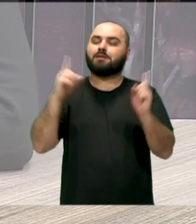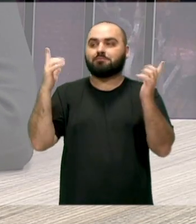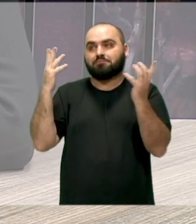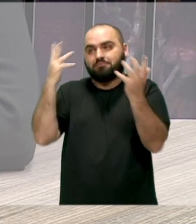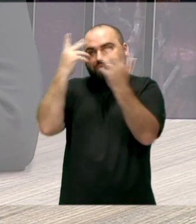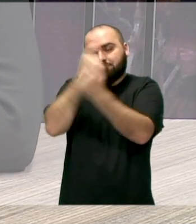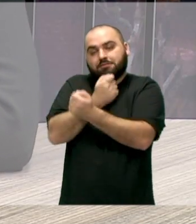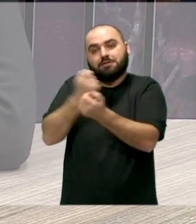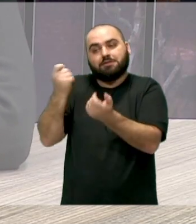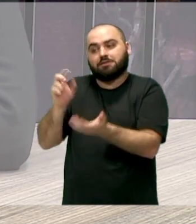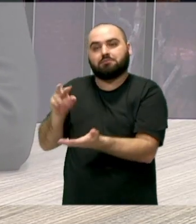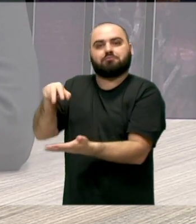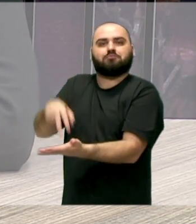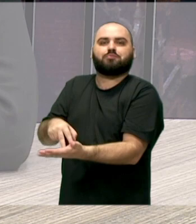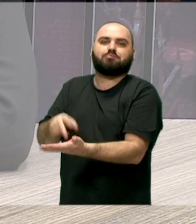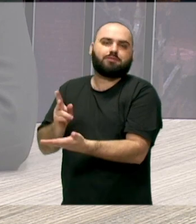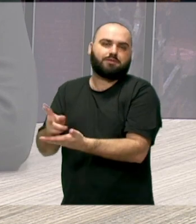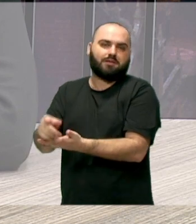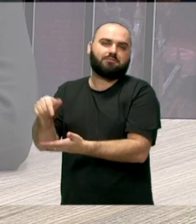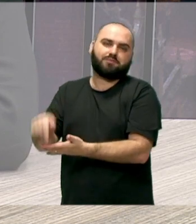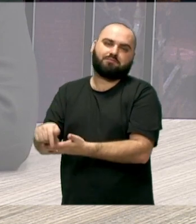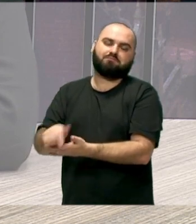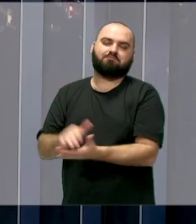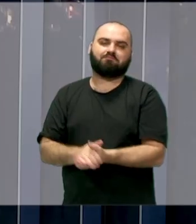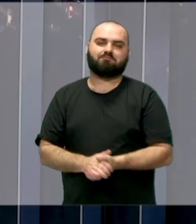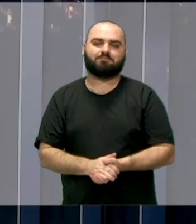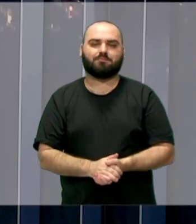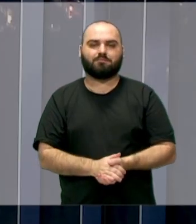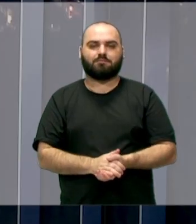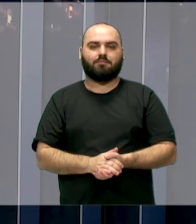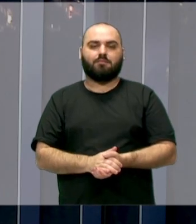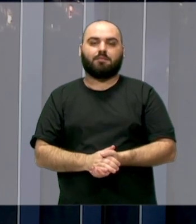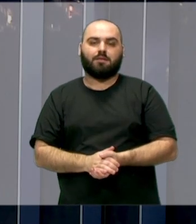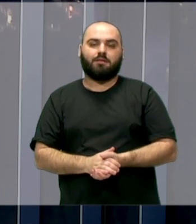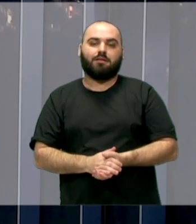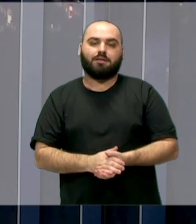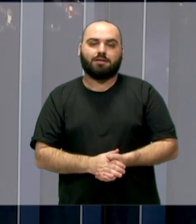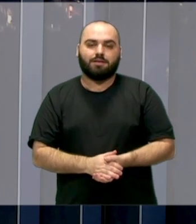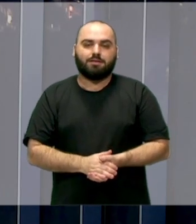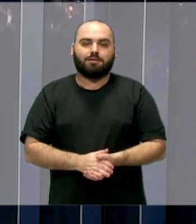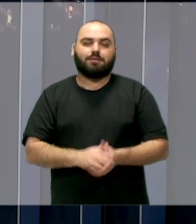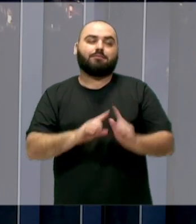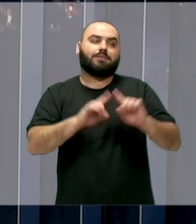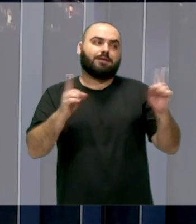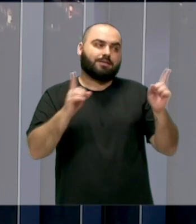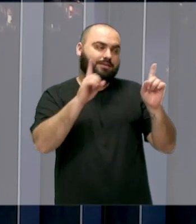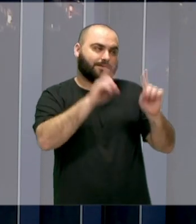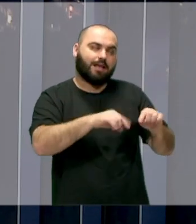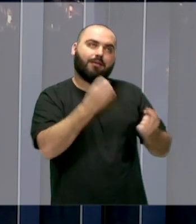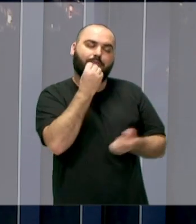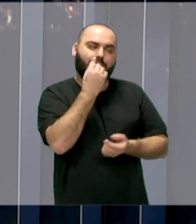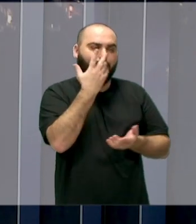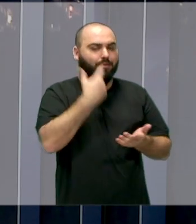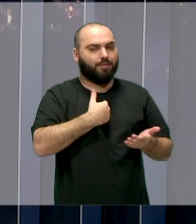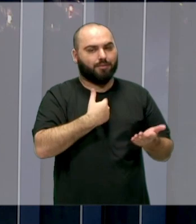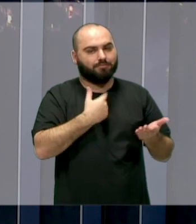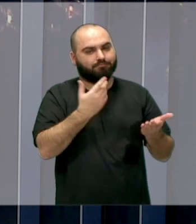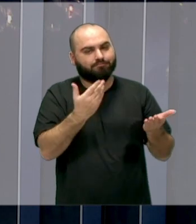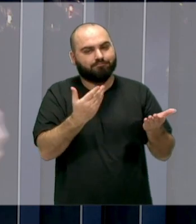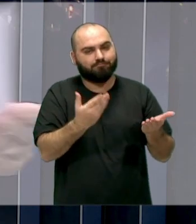que veio para ficar para as próximas edições também. Mas é muito bom, assim, e eu estava dando aqui, né, assim,